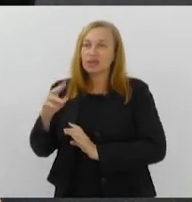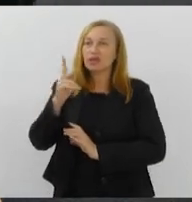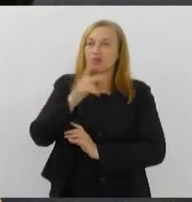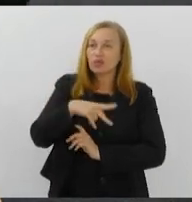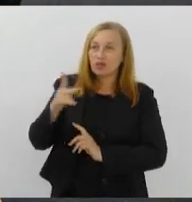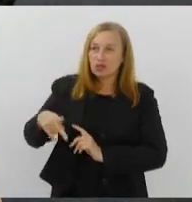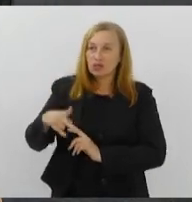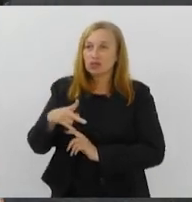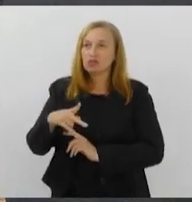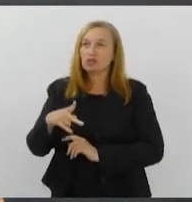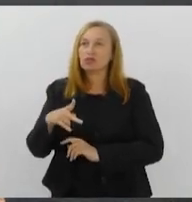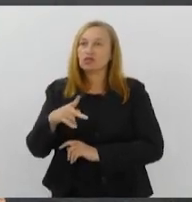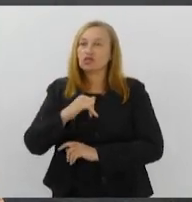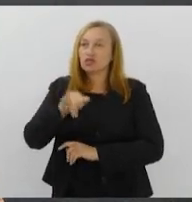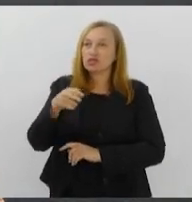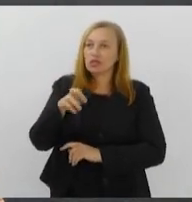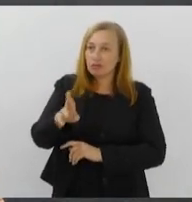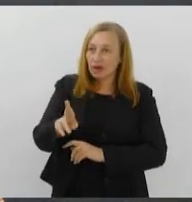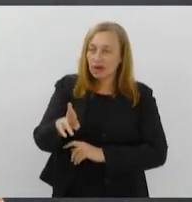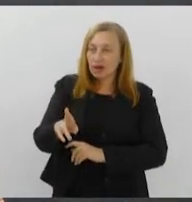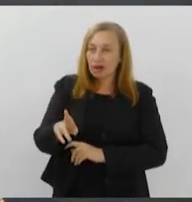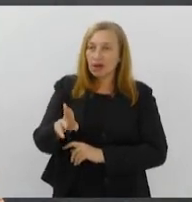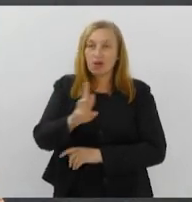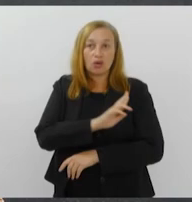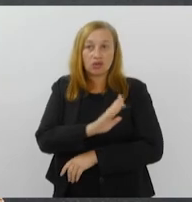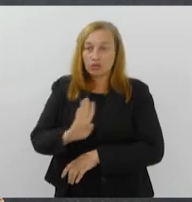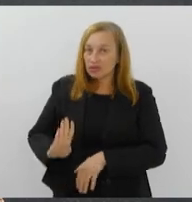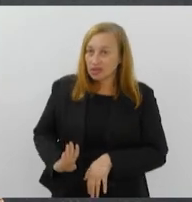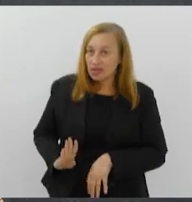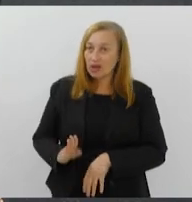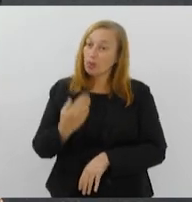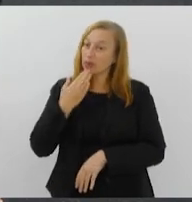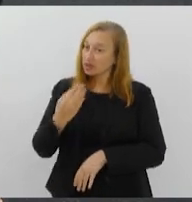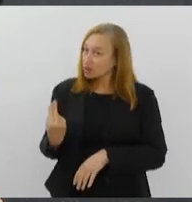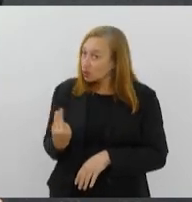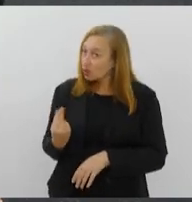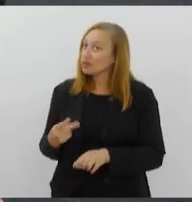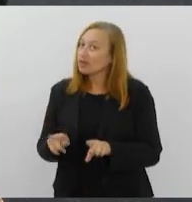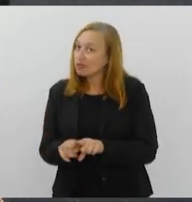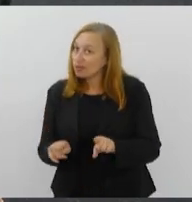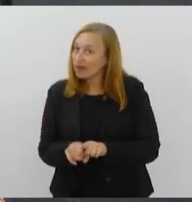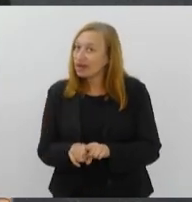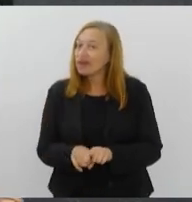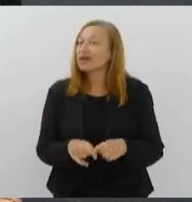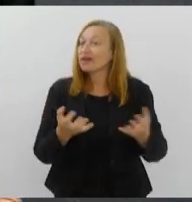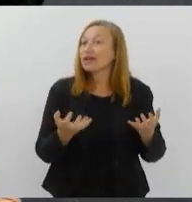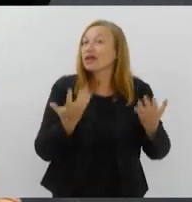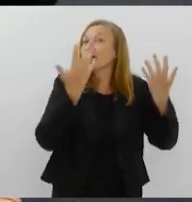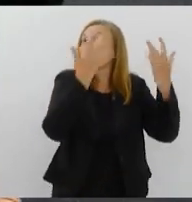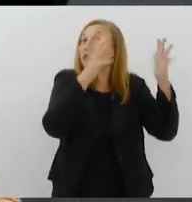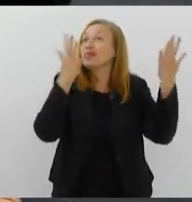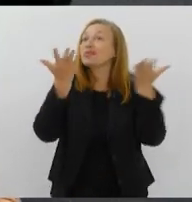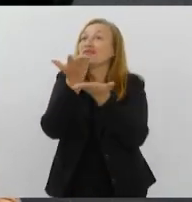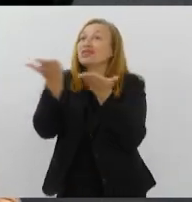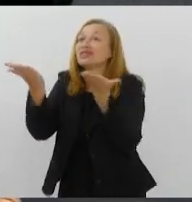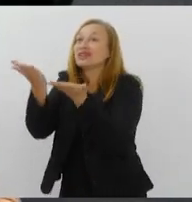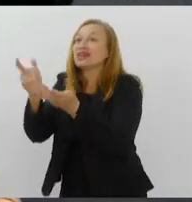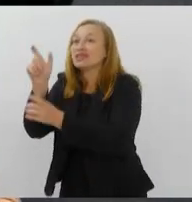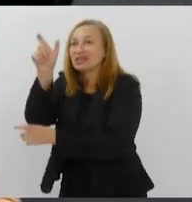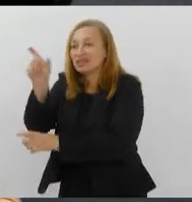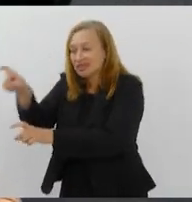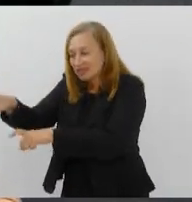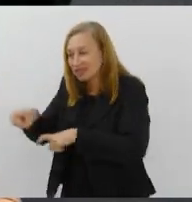Amorim, Rodrigo Bacelar. Também vou logo dizendo que vou pedir coautoria. Queria cumprimentar os agricultores